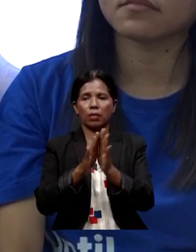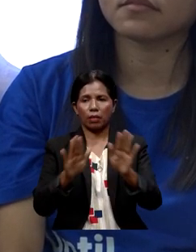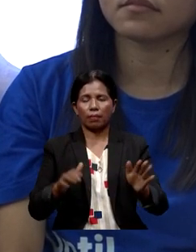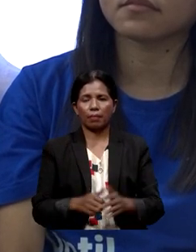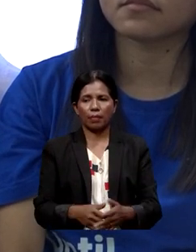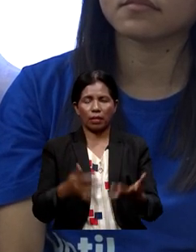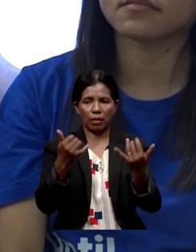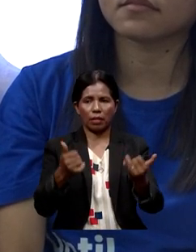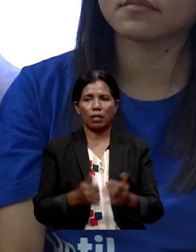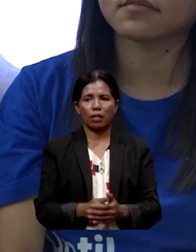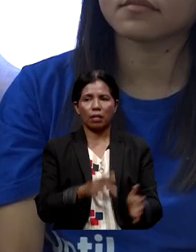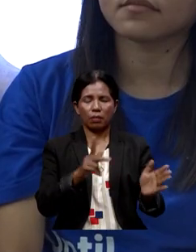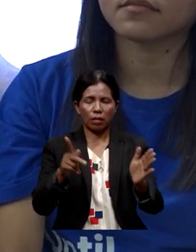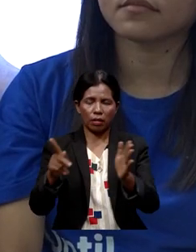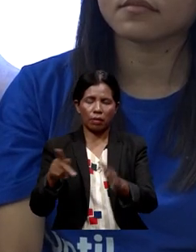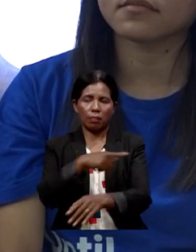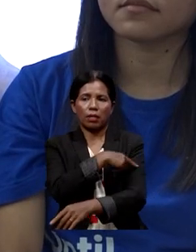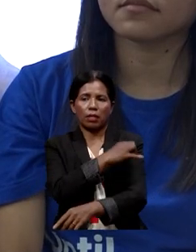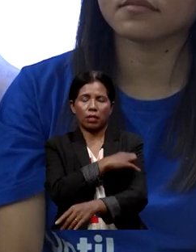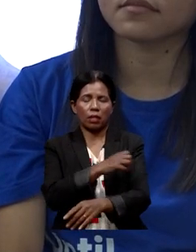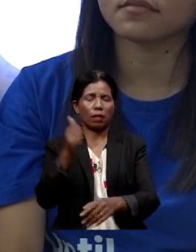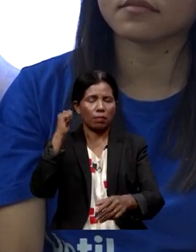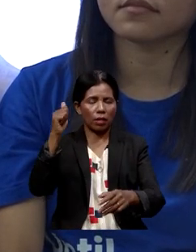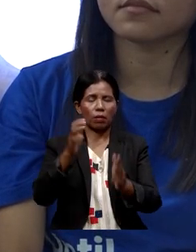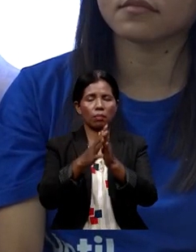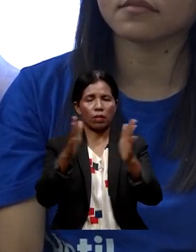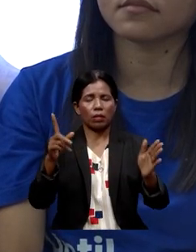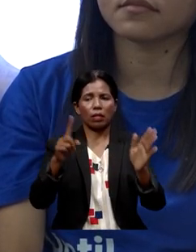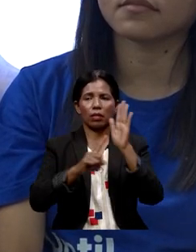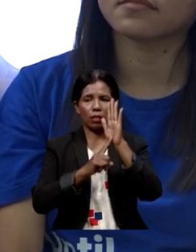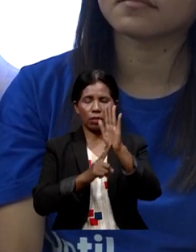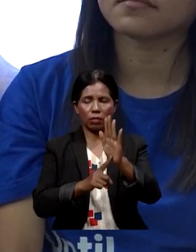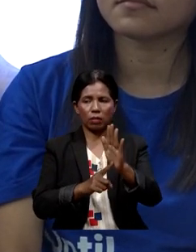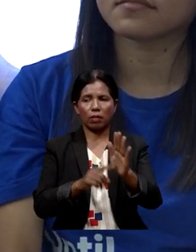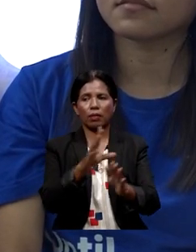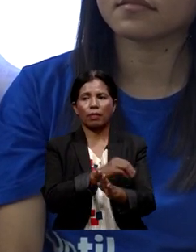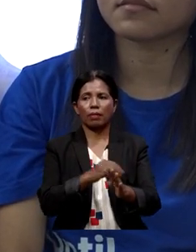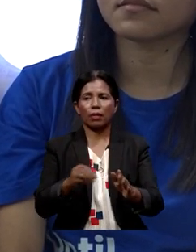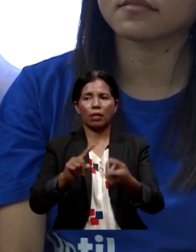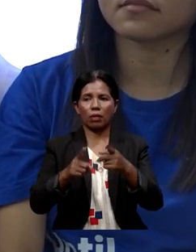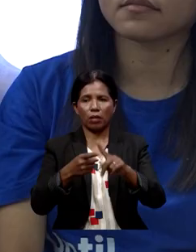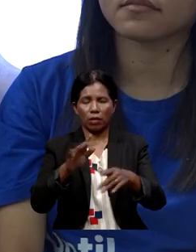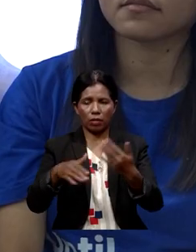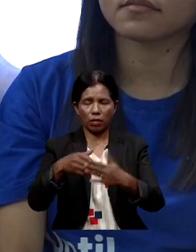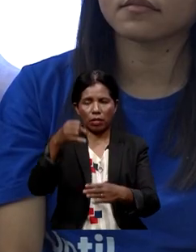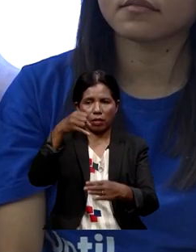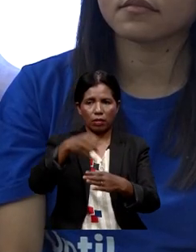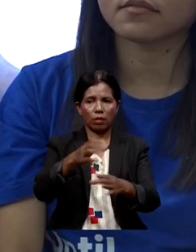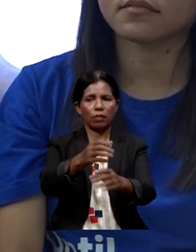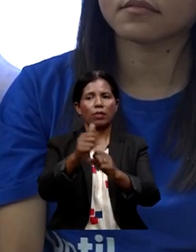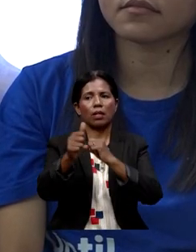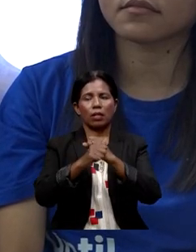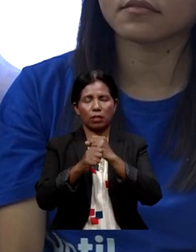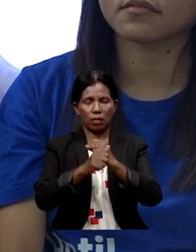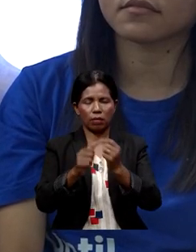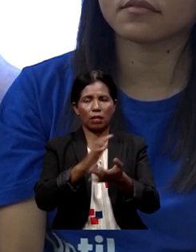de né, Plano Internacional na campanha global e da atu informa no foi inspiração atu Maluk Sira Bele envolve no fotiação Bahaburas